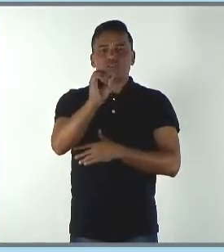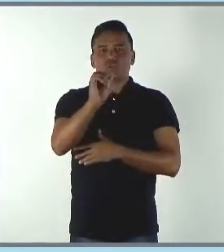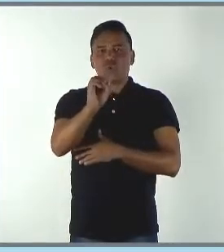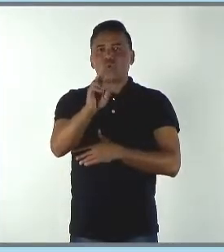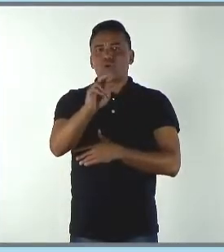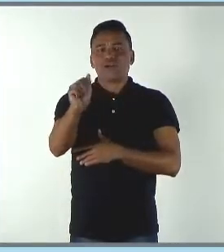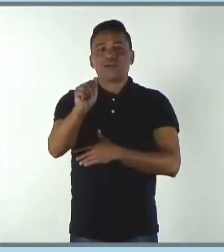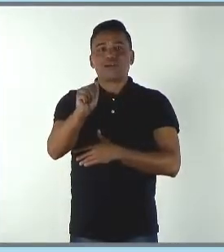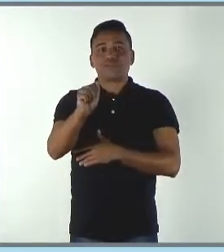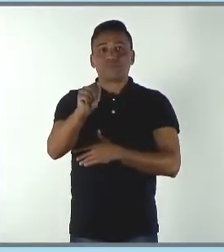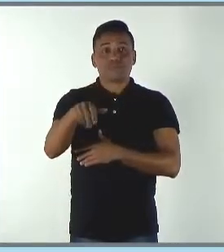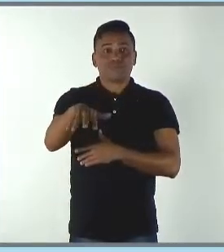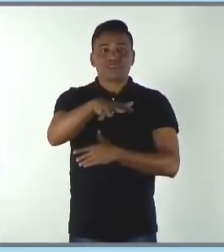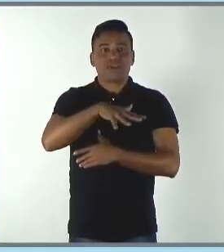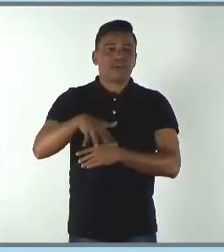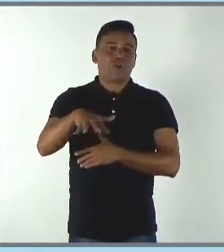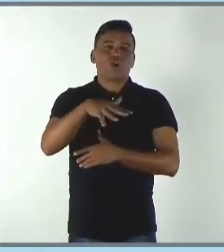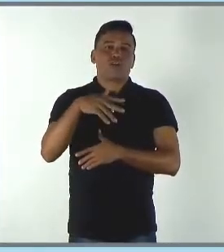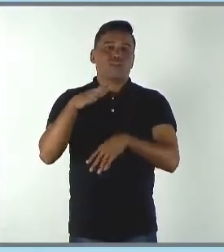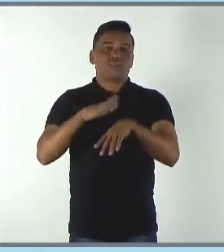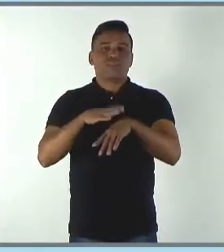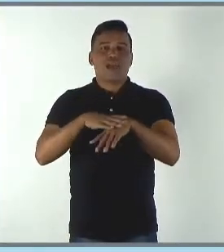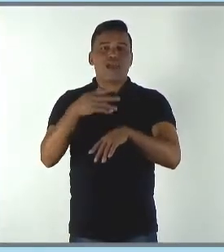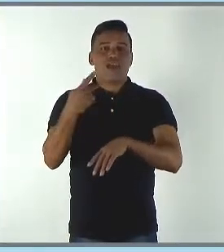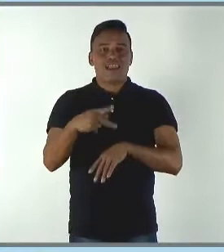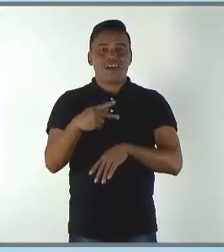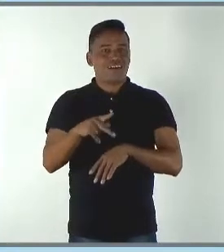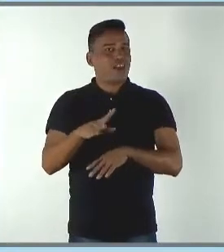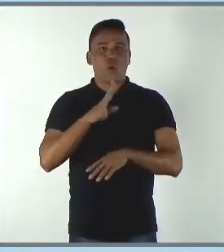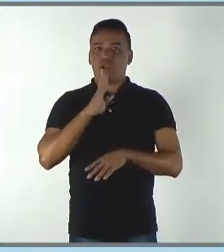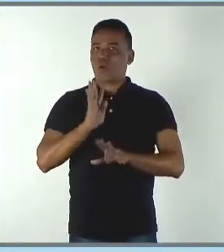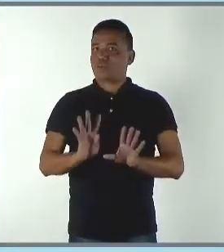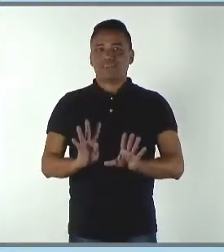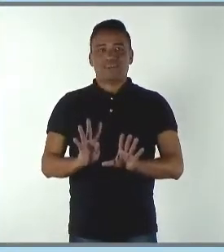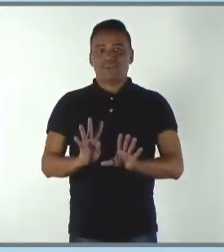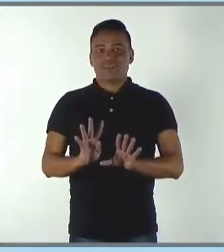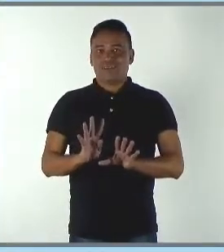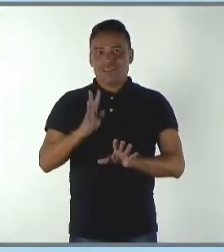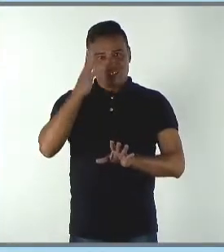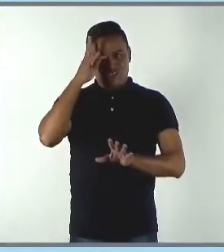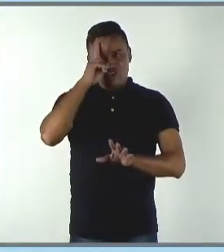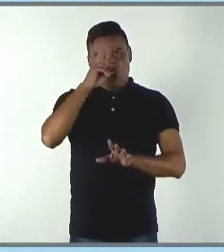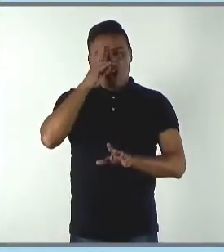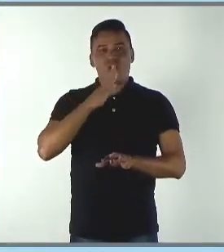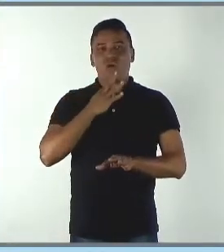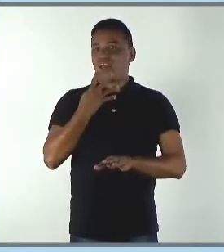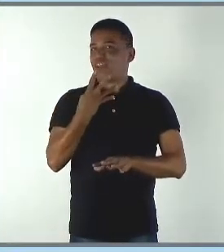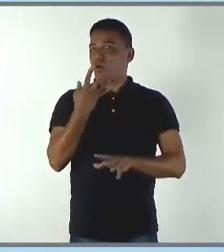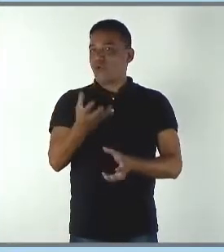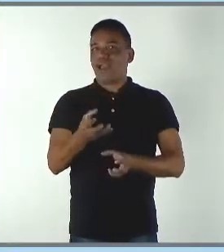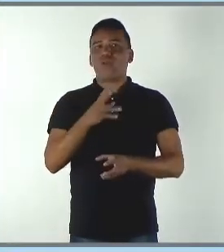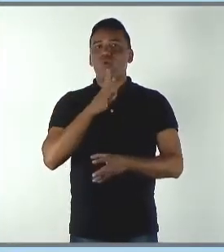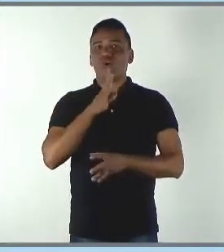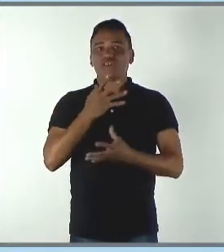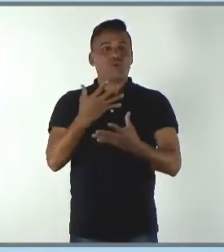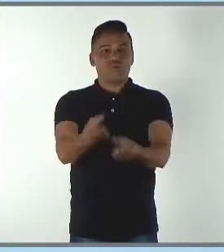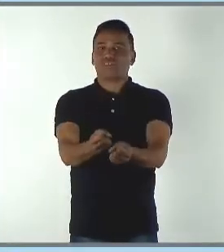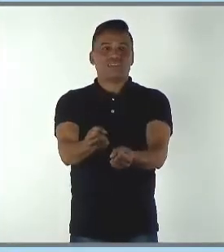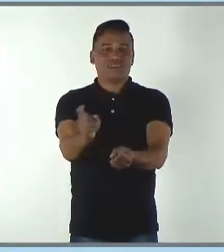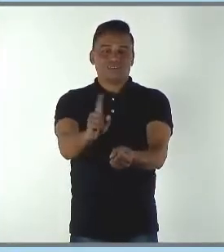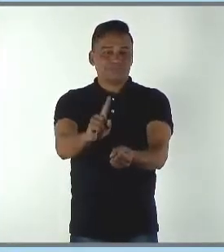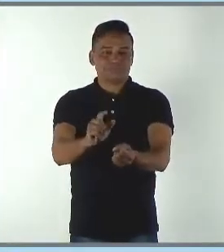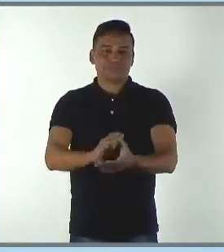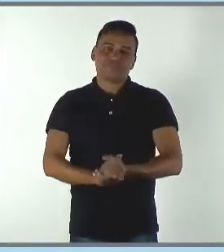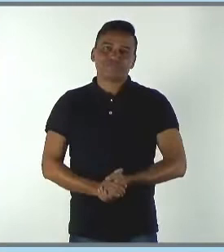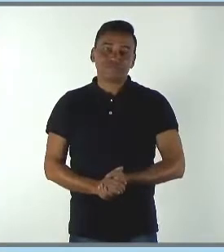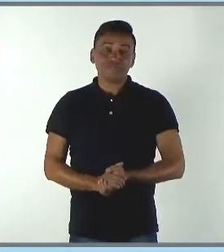próprio território não quer conhecer e, não querendo conhecer, não lhe dá o espaço de aceitação. Então,